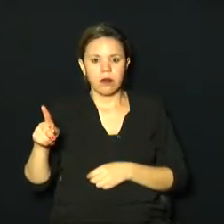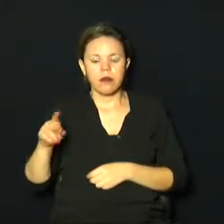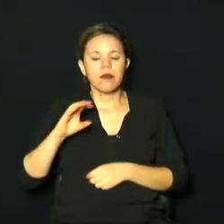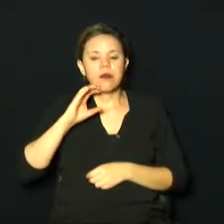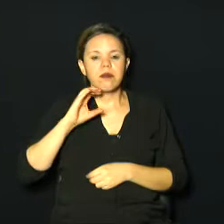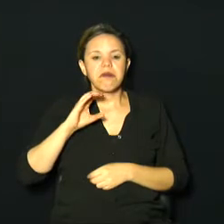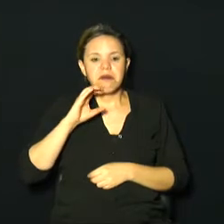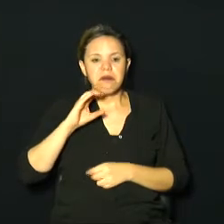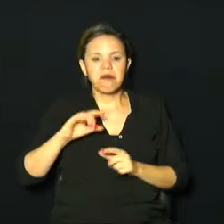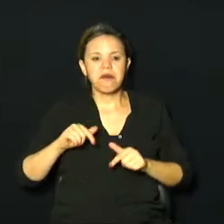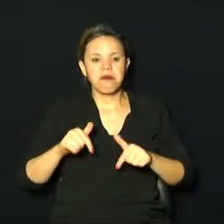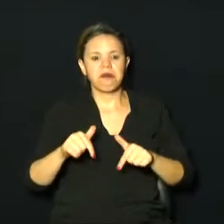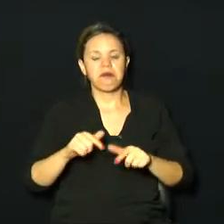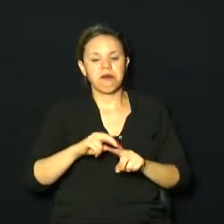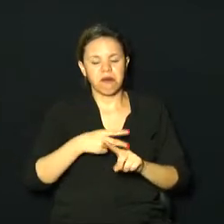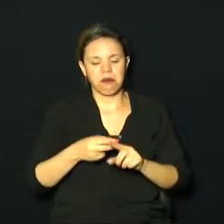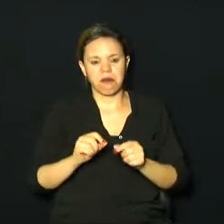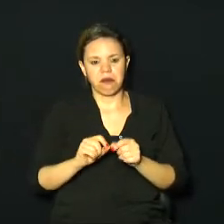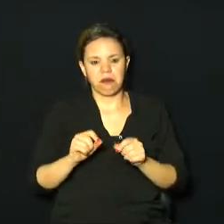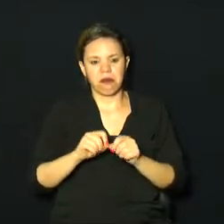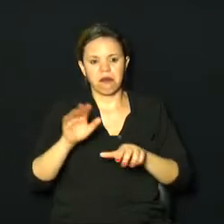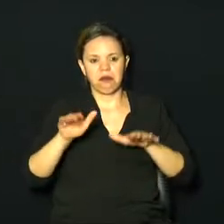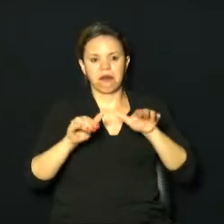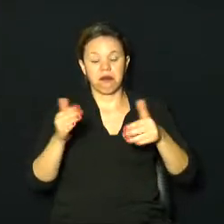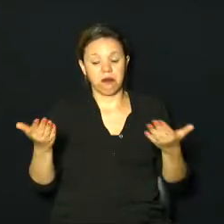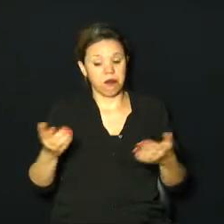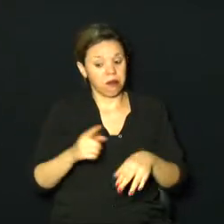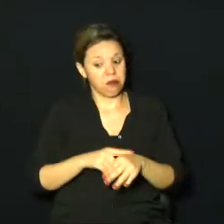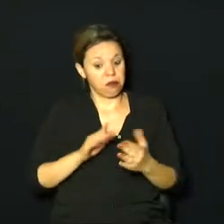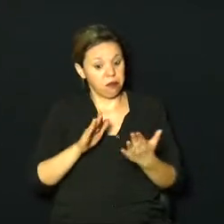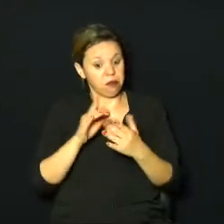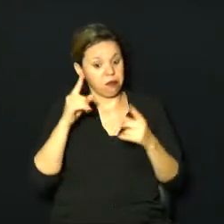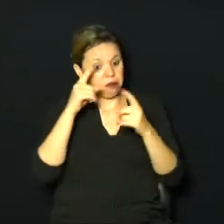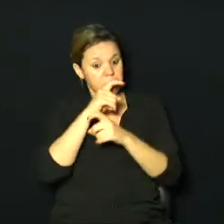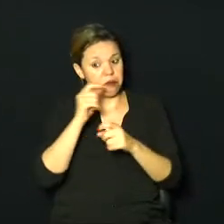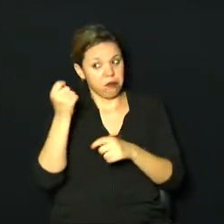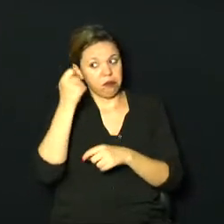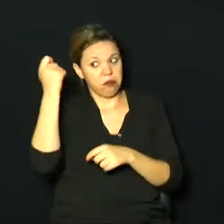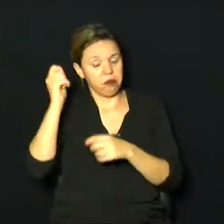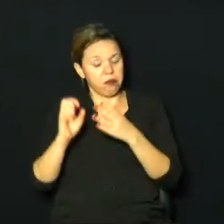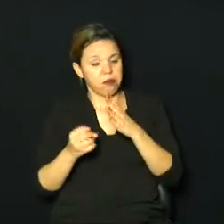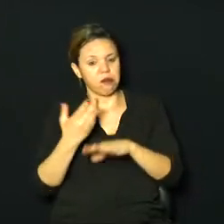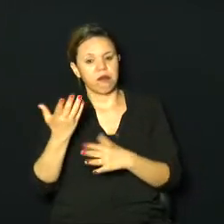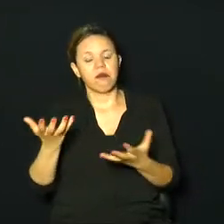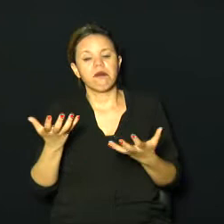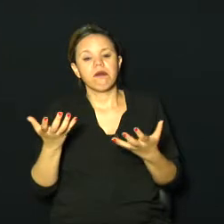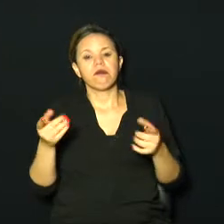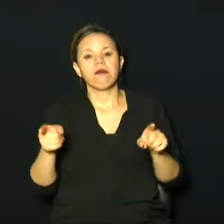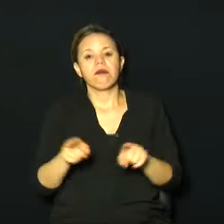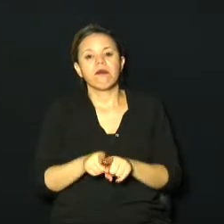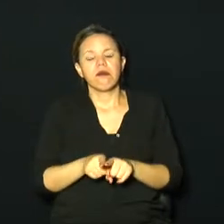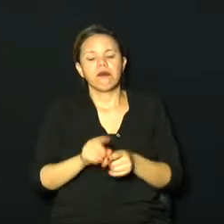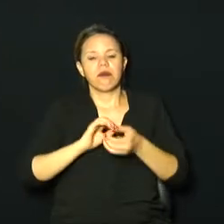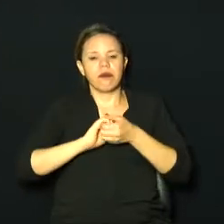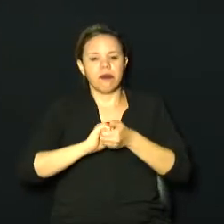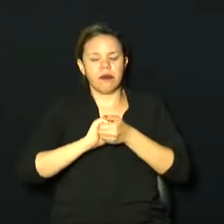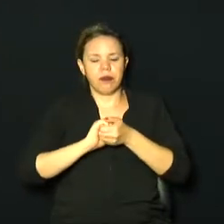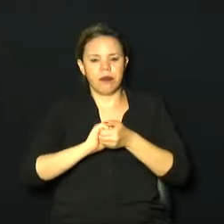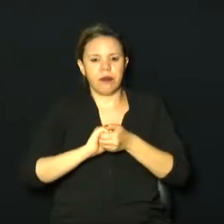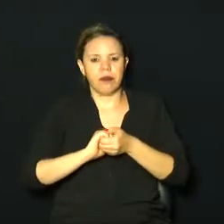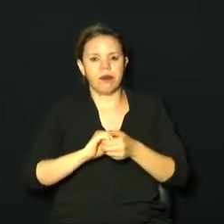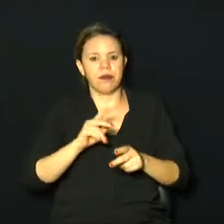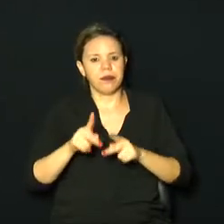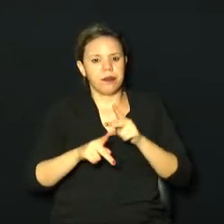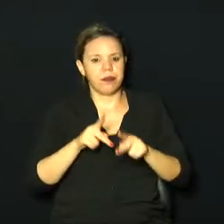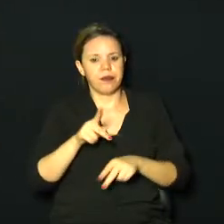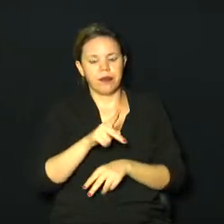pela iniciativa de fazer esse chamado diante da gravidade que de fato se coloca. Quero também saudar os demais presentes,